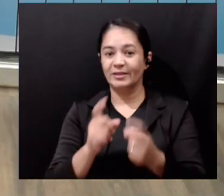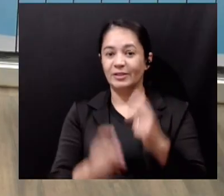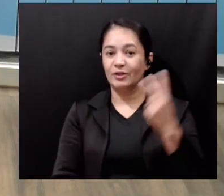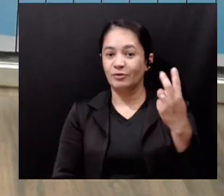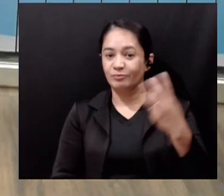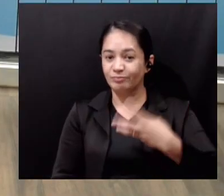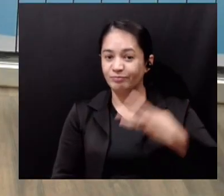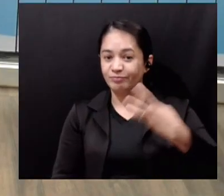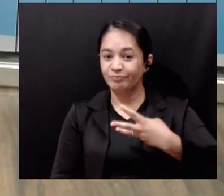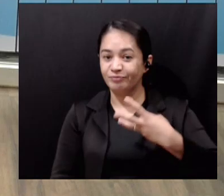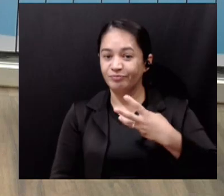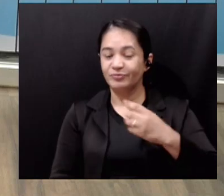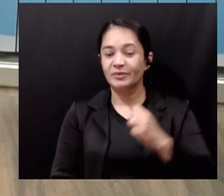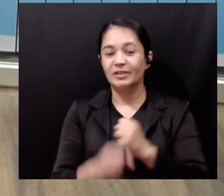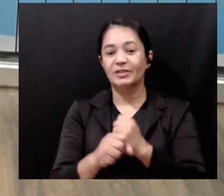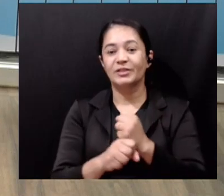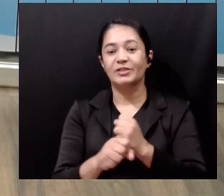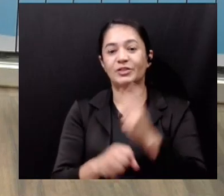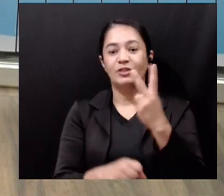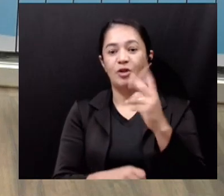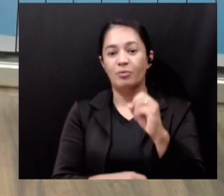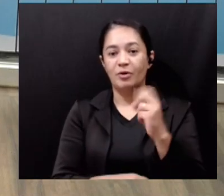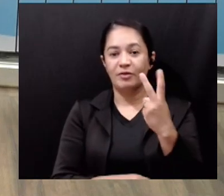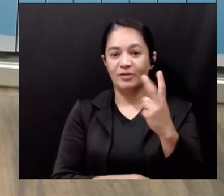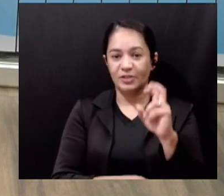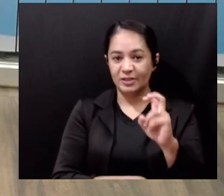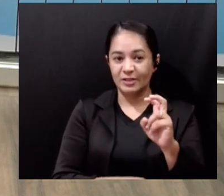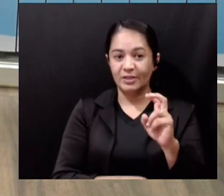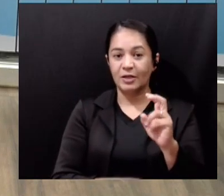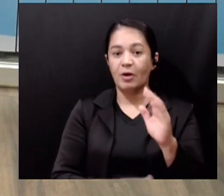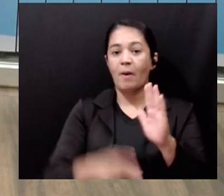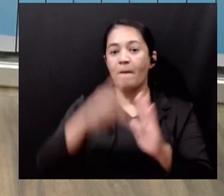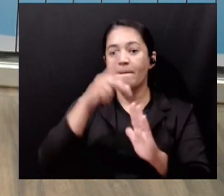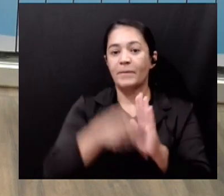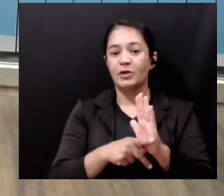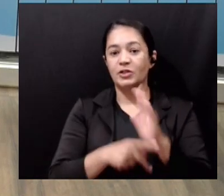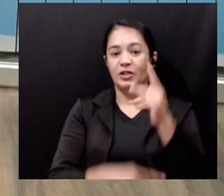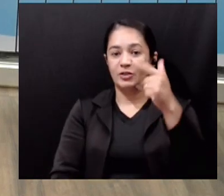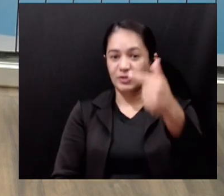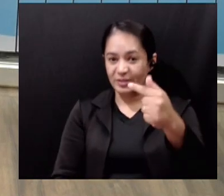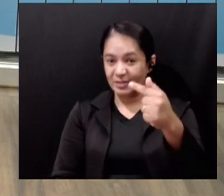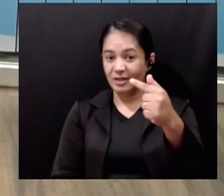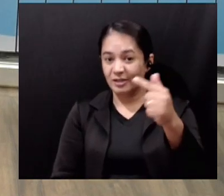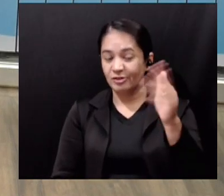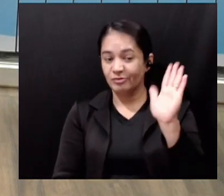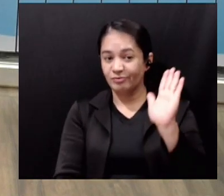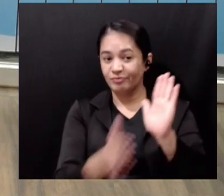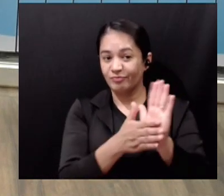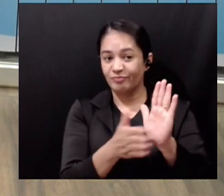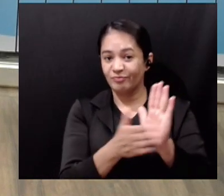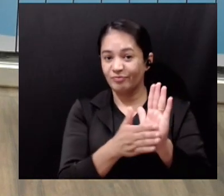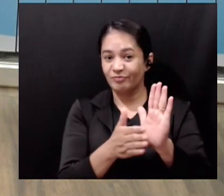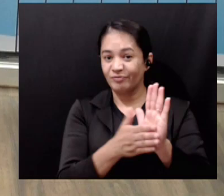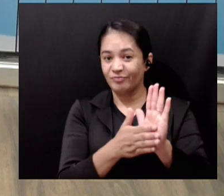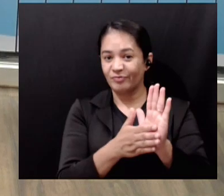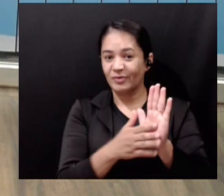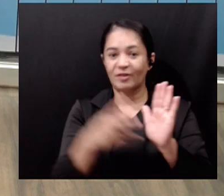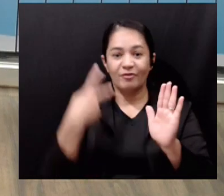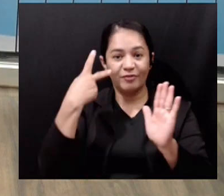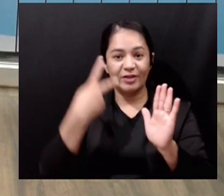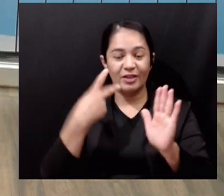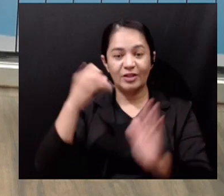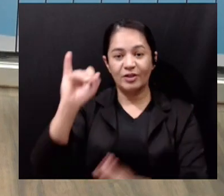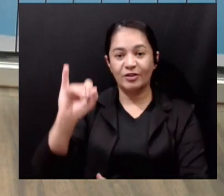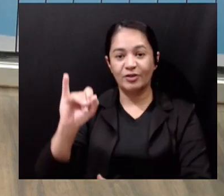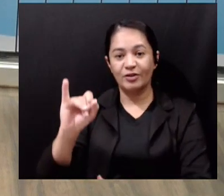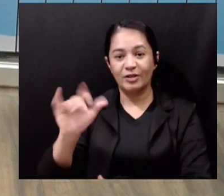E 7 projetos estão na pauta. Entre eles, a proposta do vereador Igor Diego, que está em